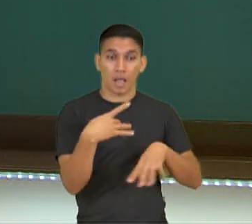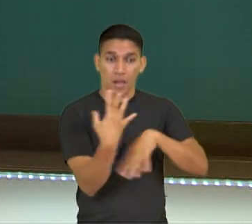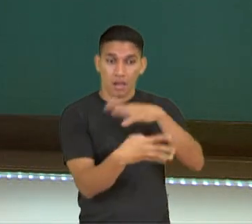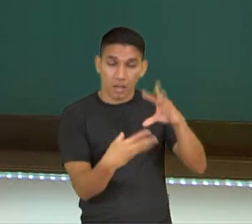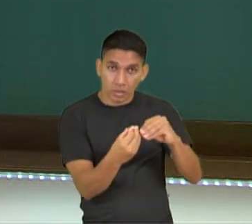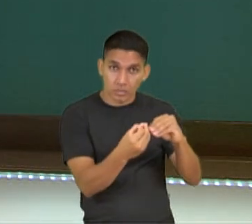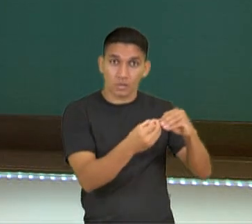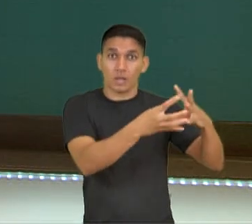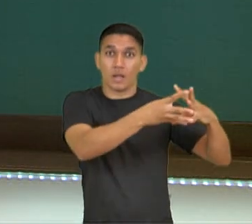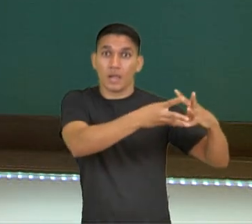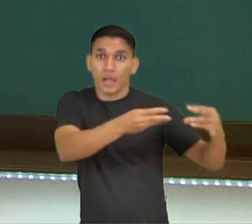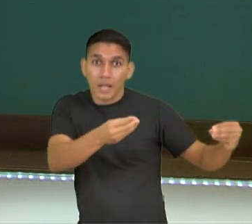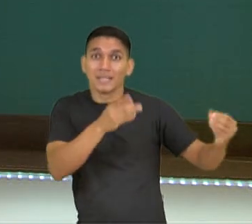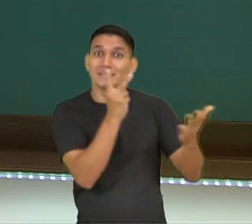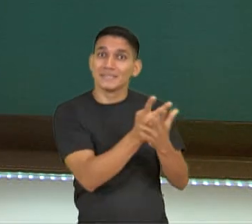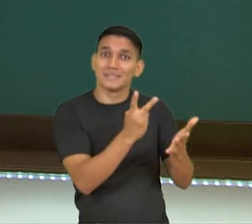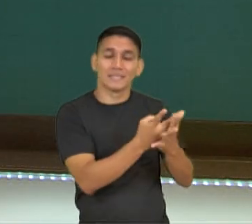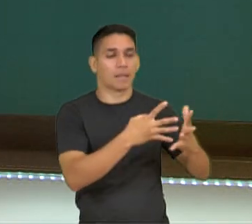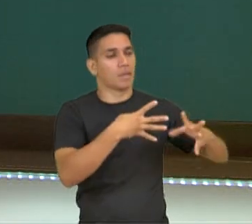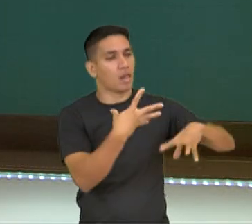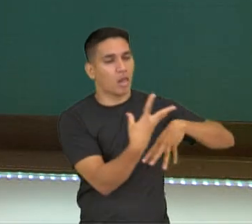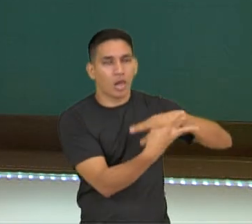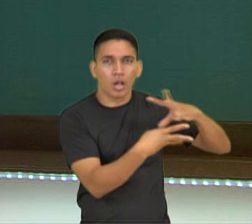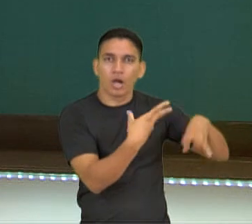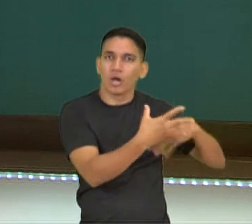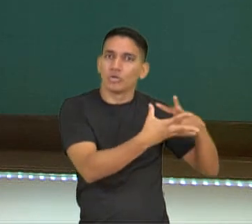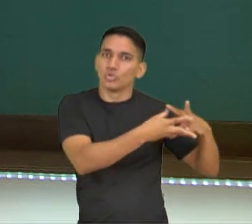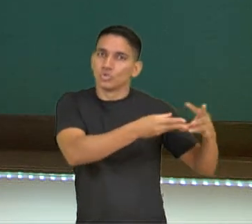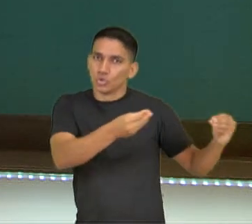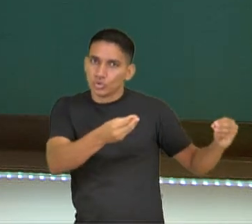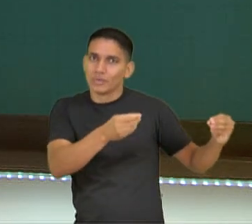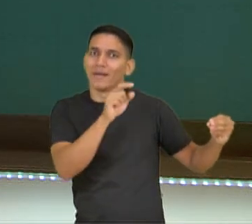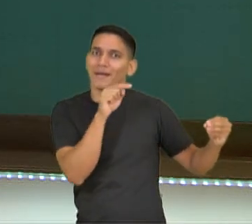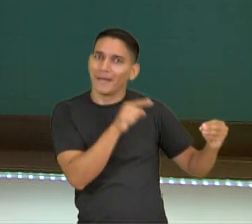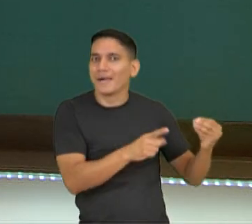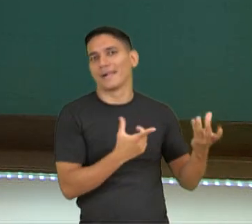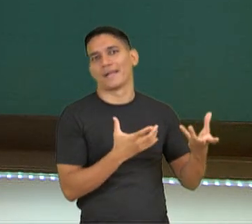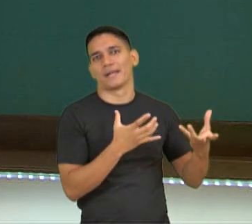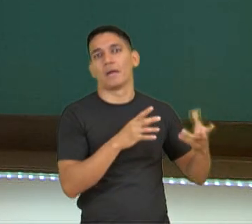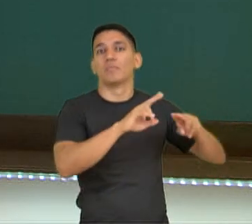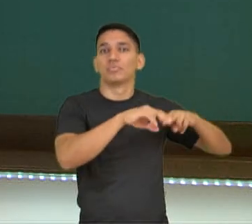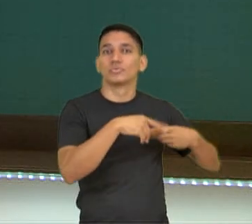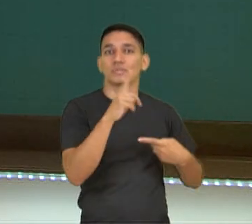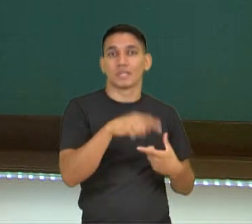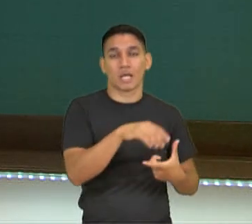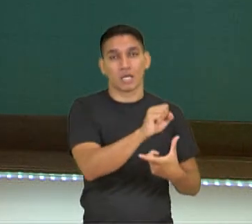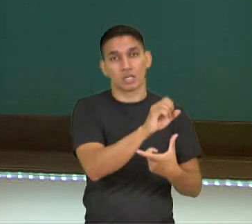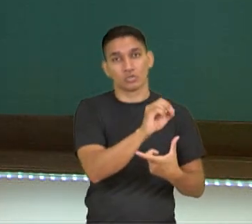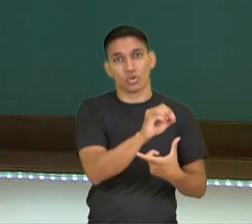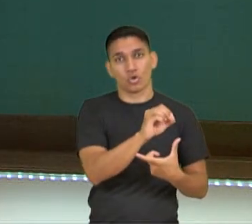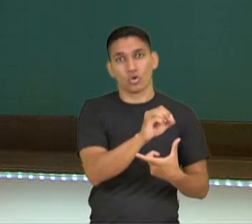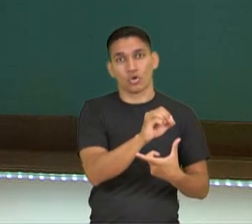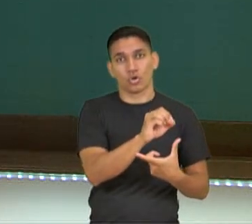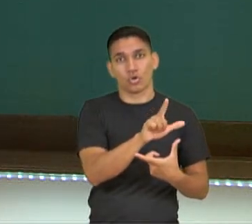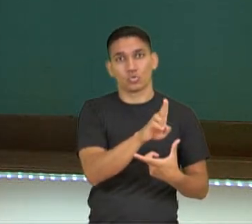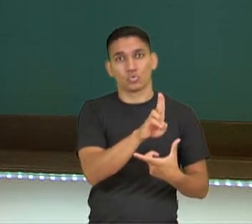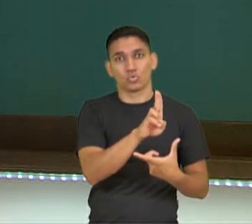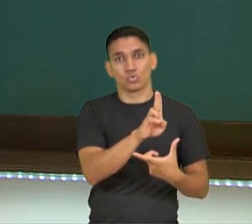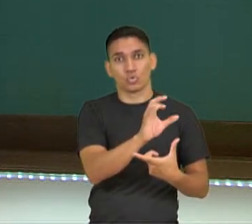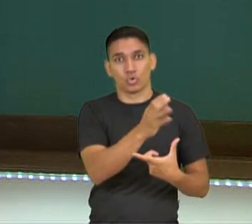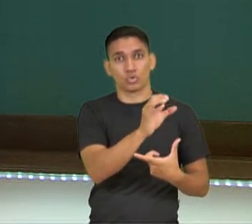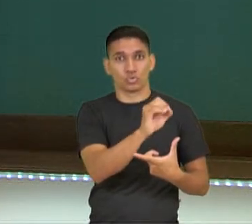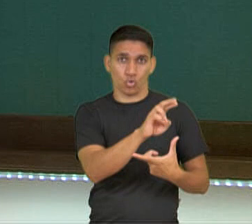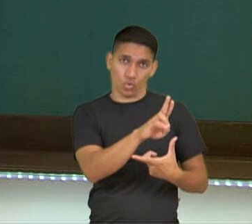homogêneas são sempre soluções, tá? Tanto que são chamadas também de soluções verdadeiras. Então,